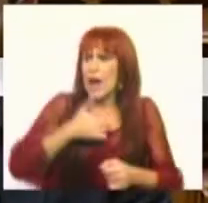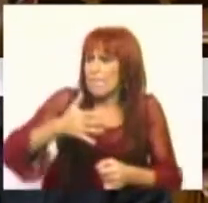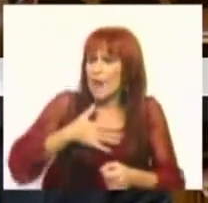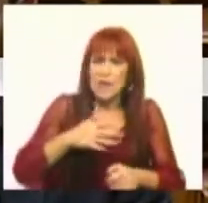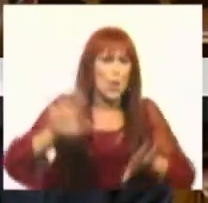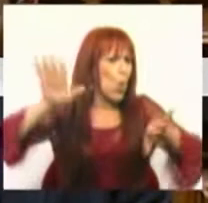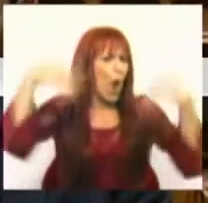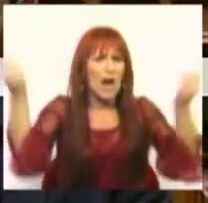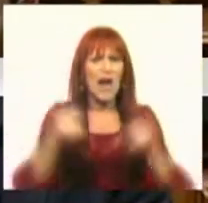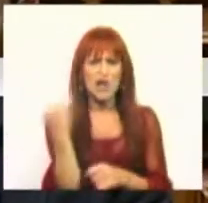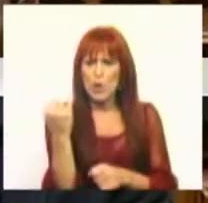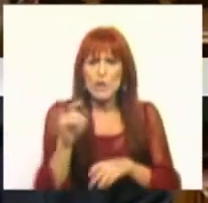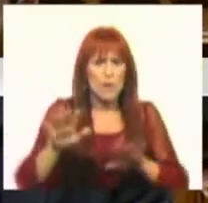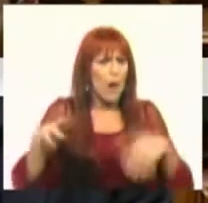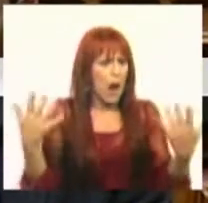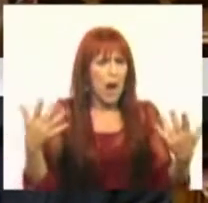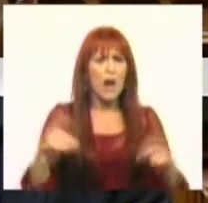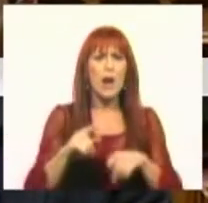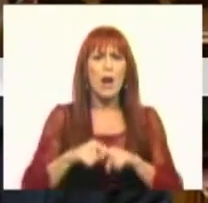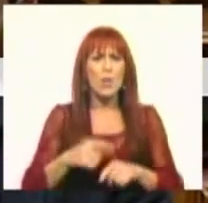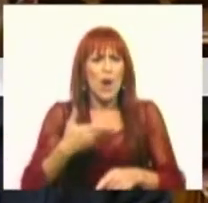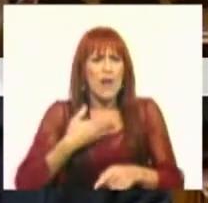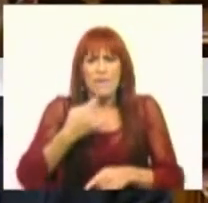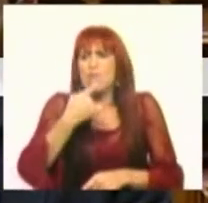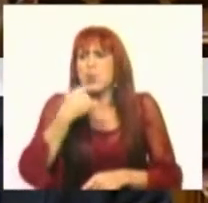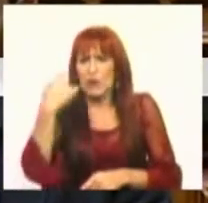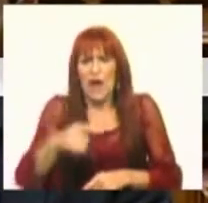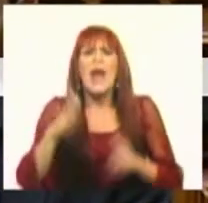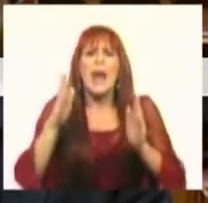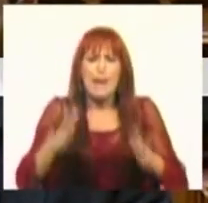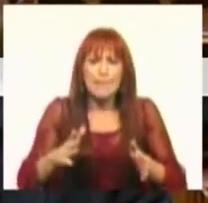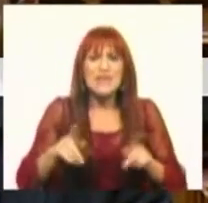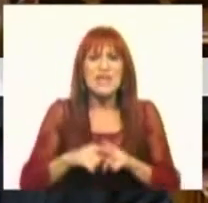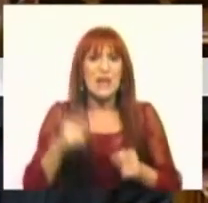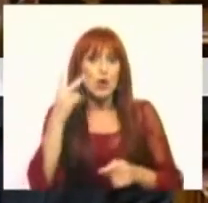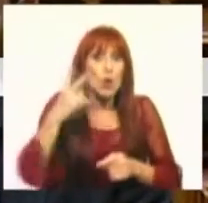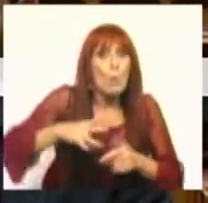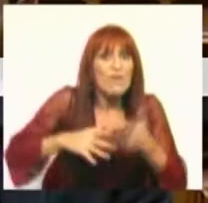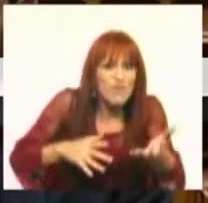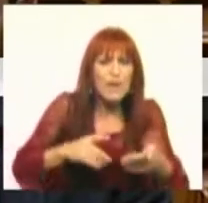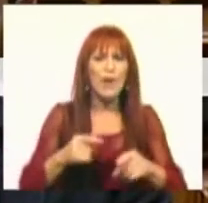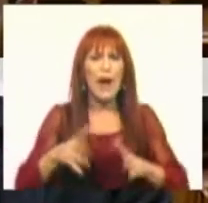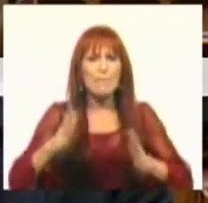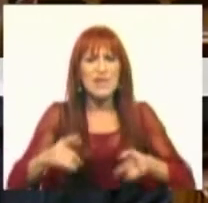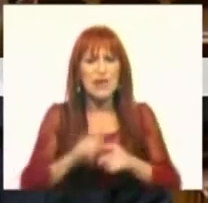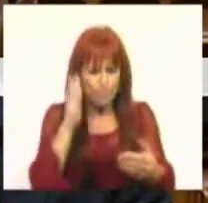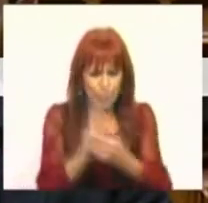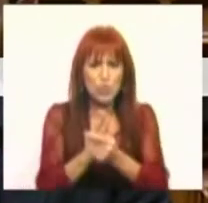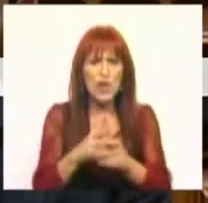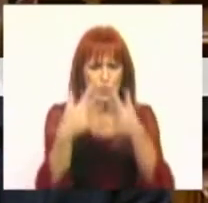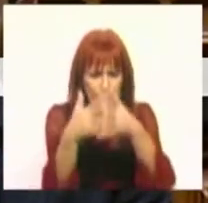empresa, com qualquer instituição sobreendividada, é necessário, para que ela sobreviva, é necessário que hajam